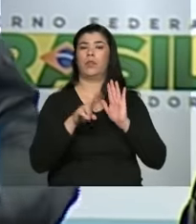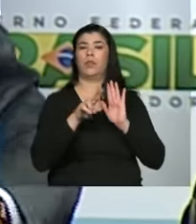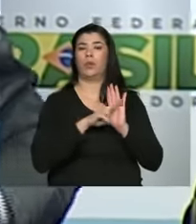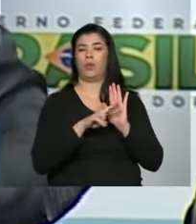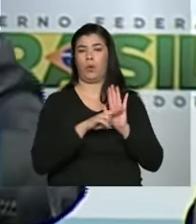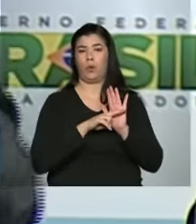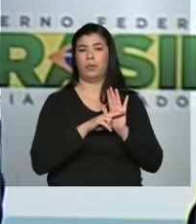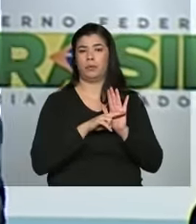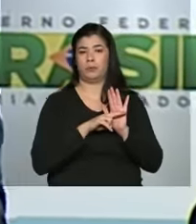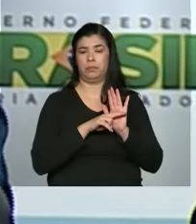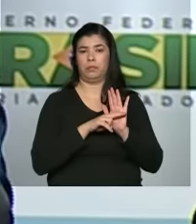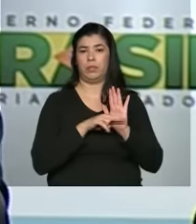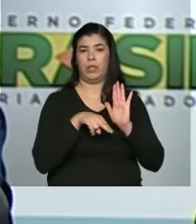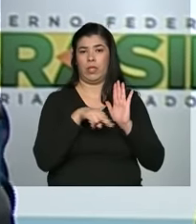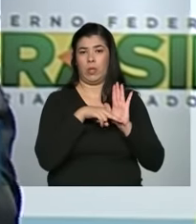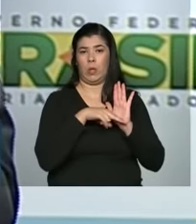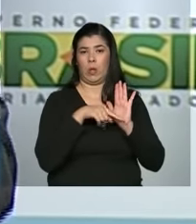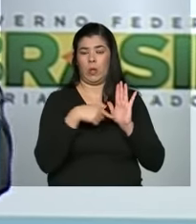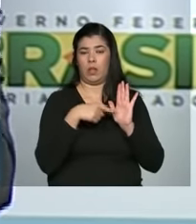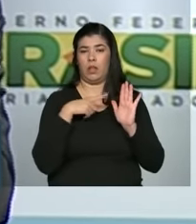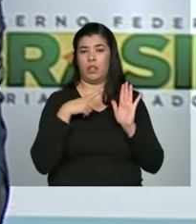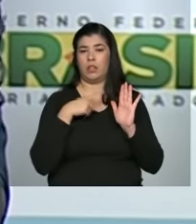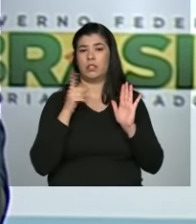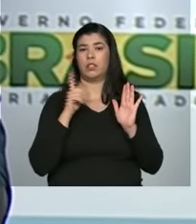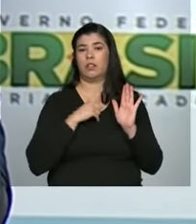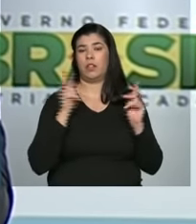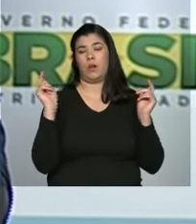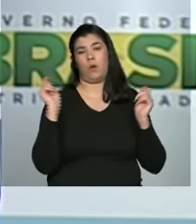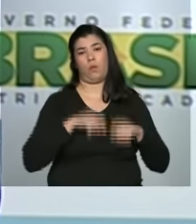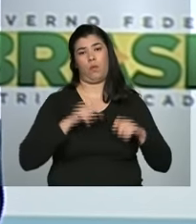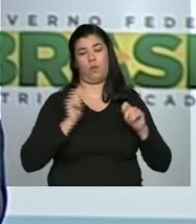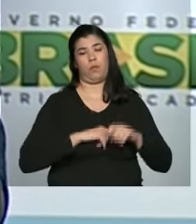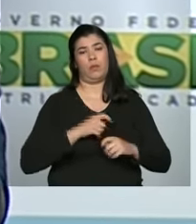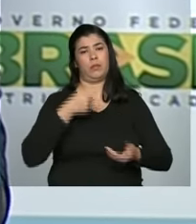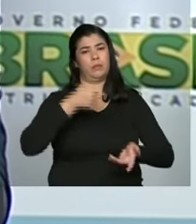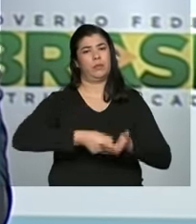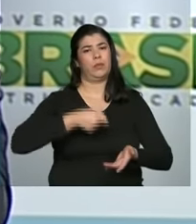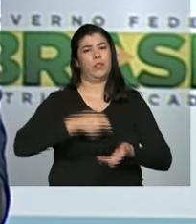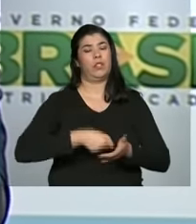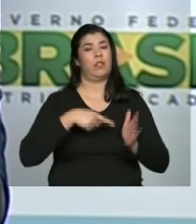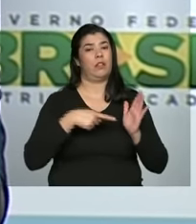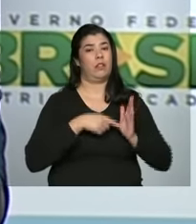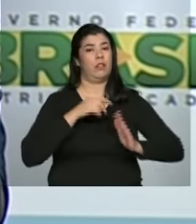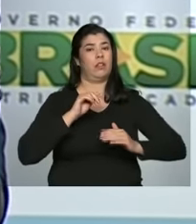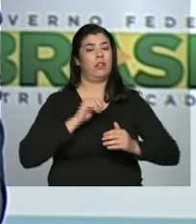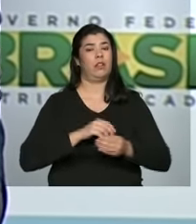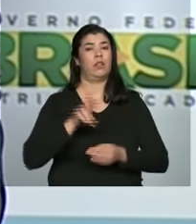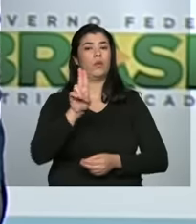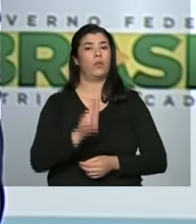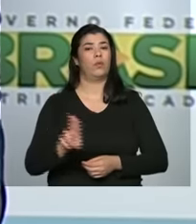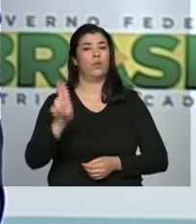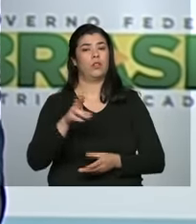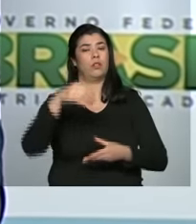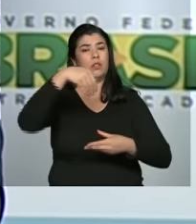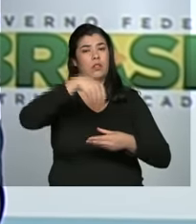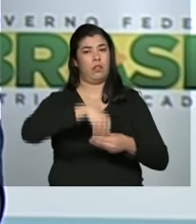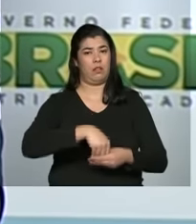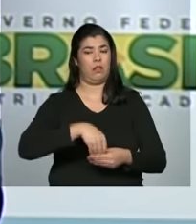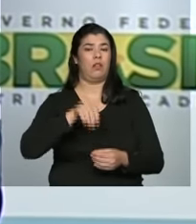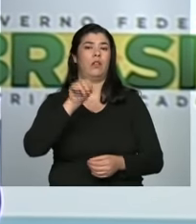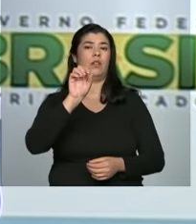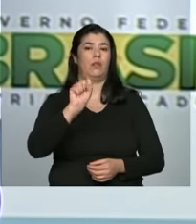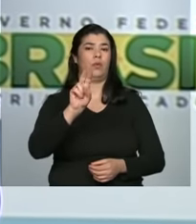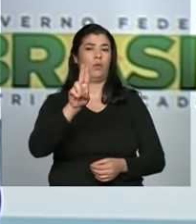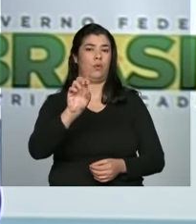a nós temos competência para poder exigir que essas normas sejam aplicáveis no âmbito do Sistema Único de Saúde